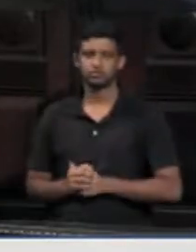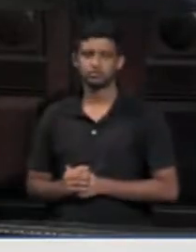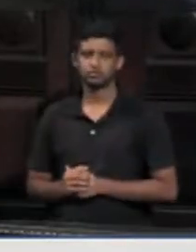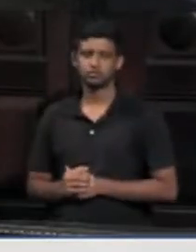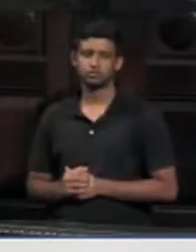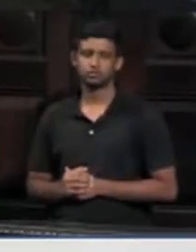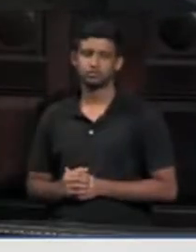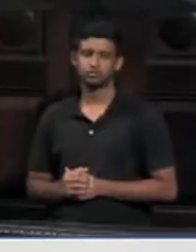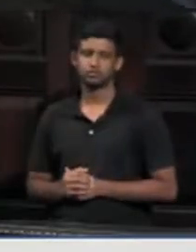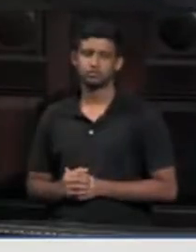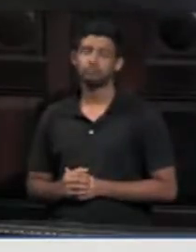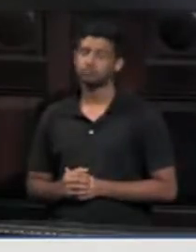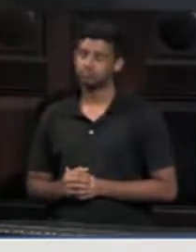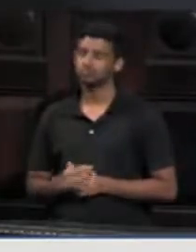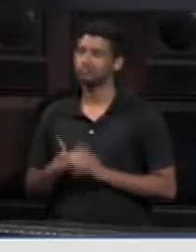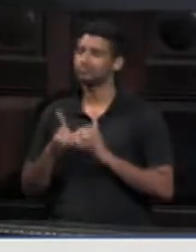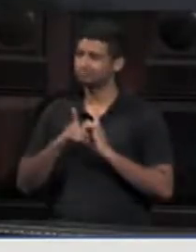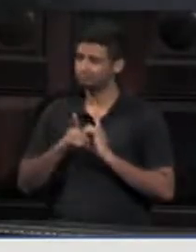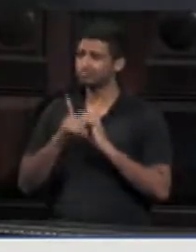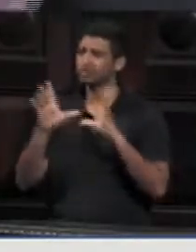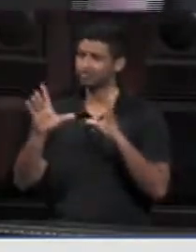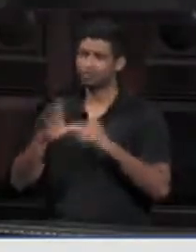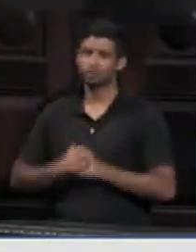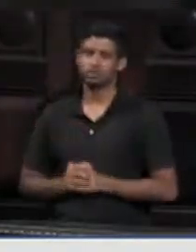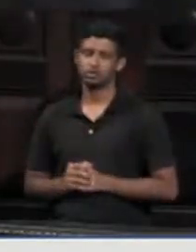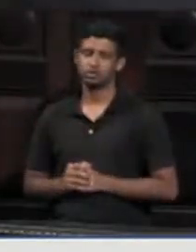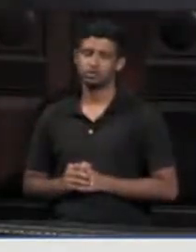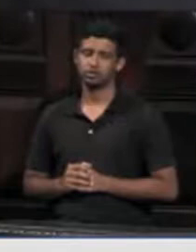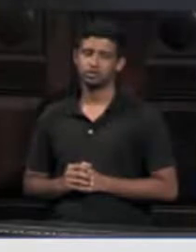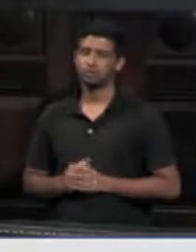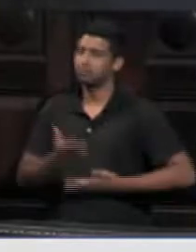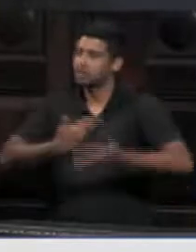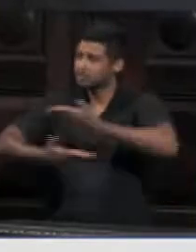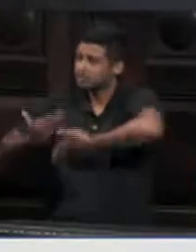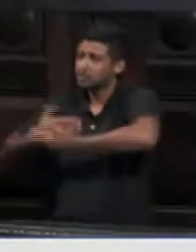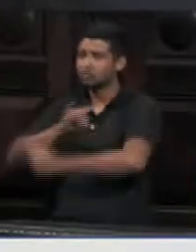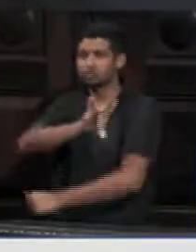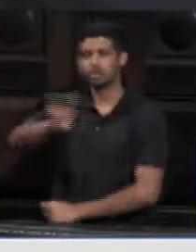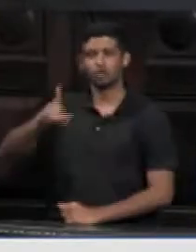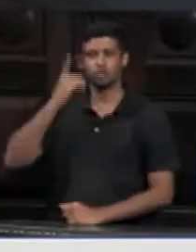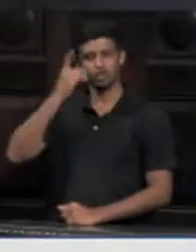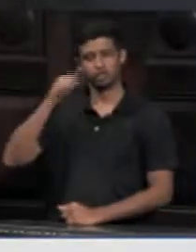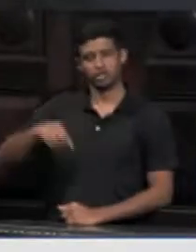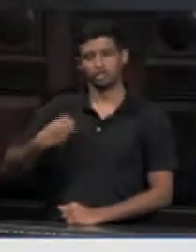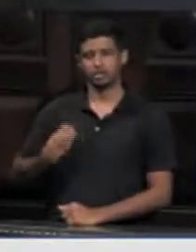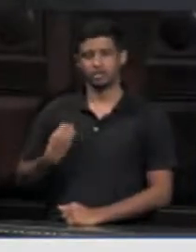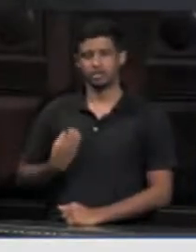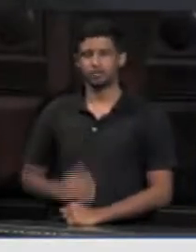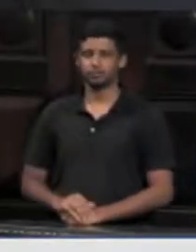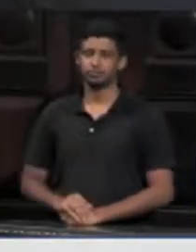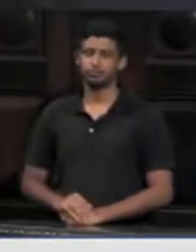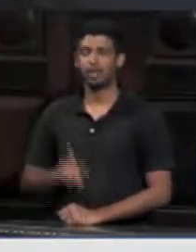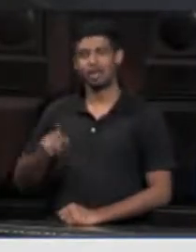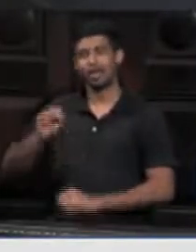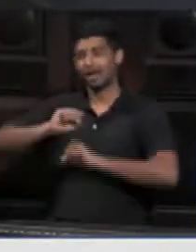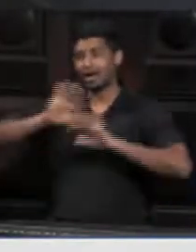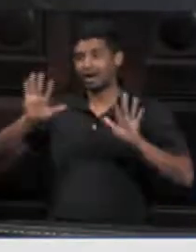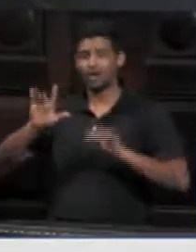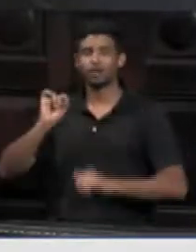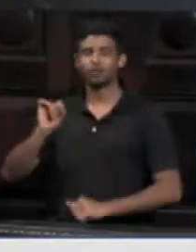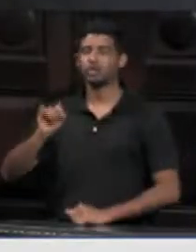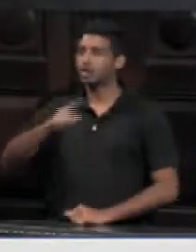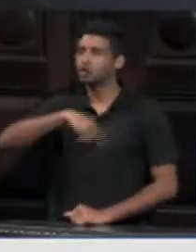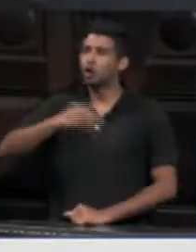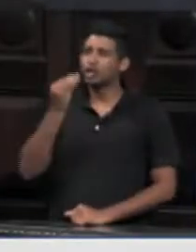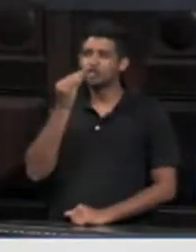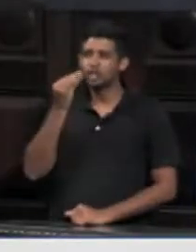mais democrática no sentido da participação dos deputados. E, obviamente, nós vamos